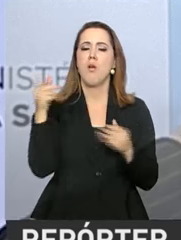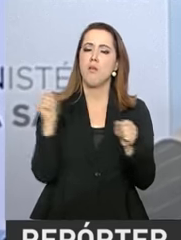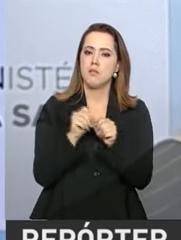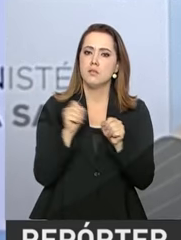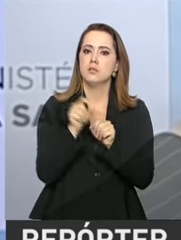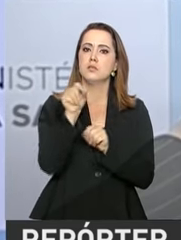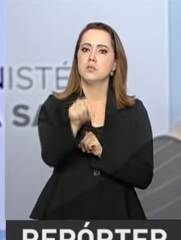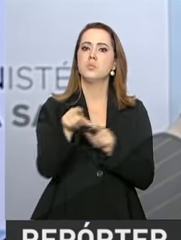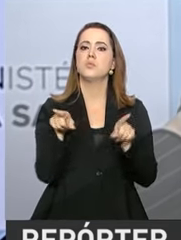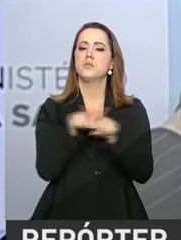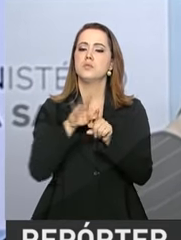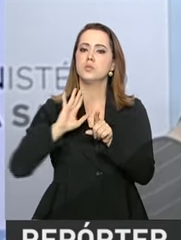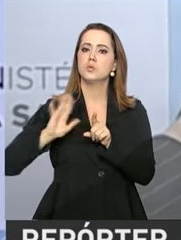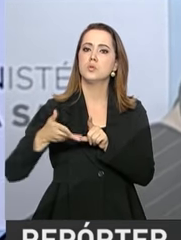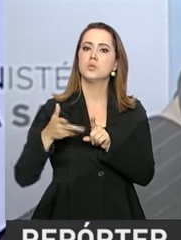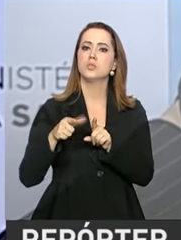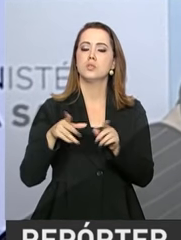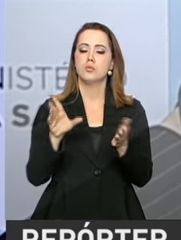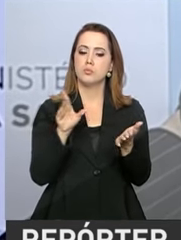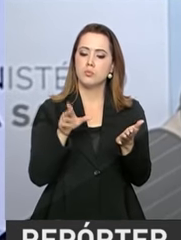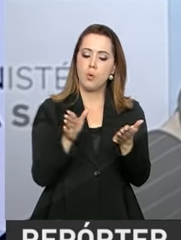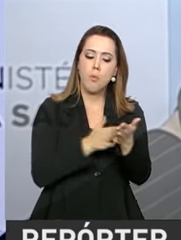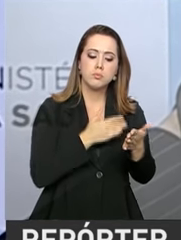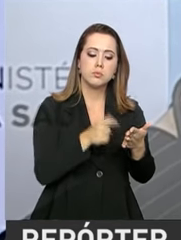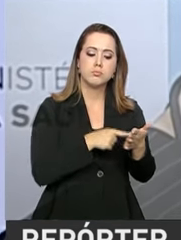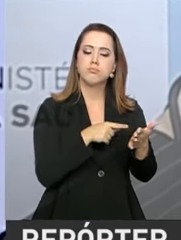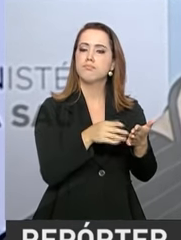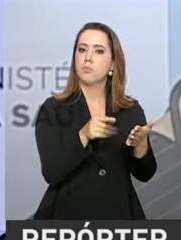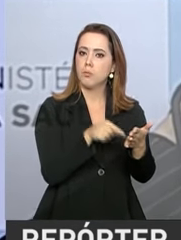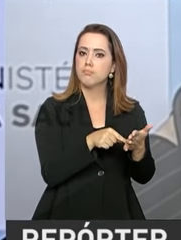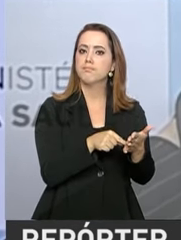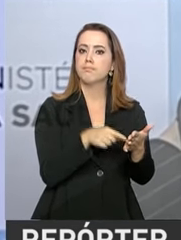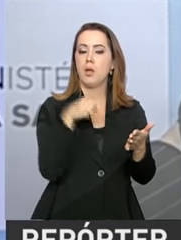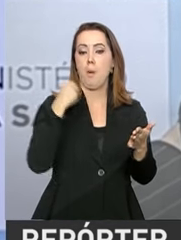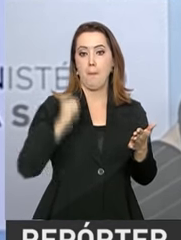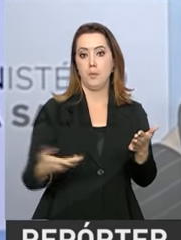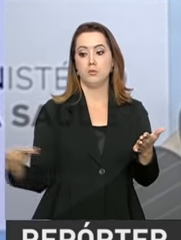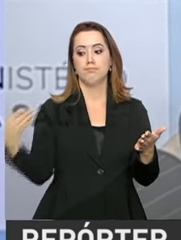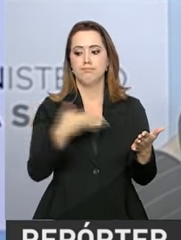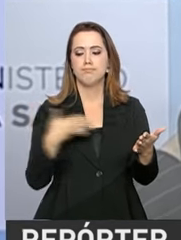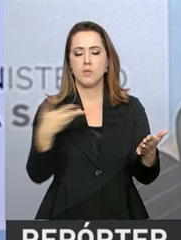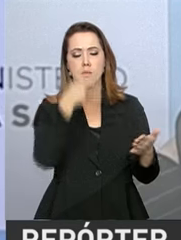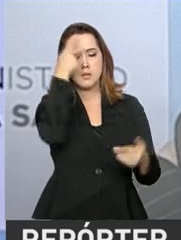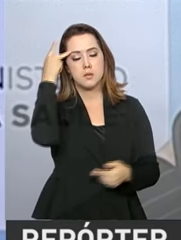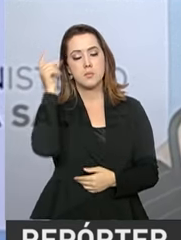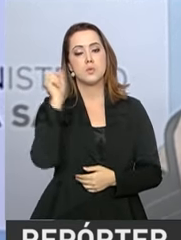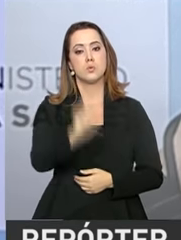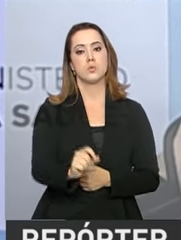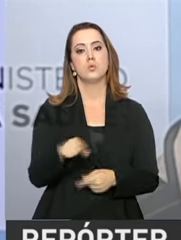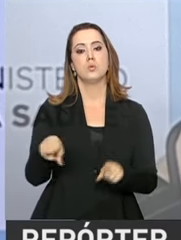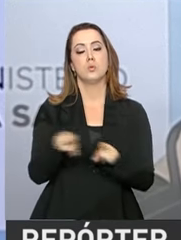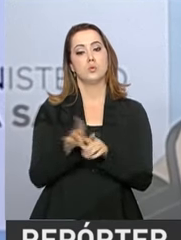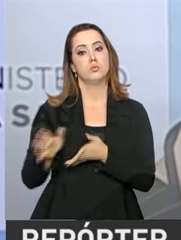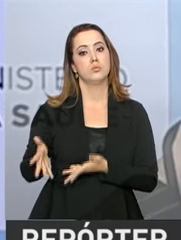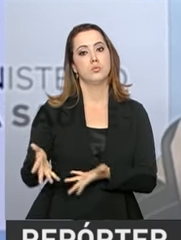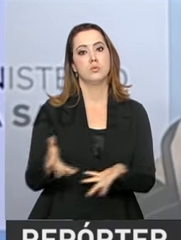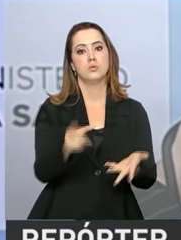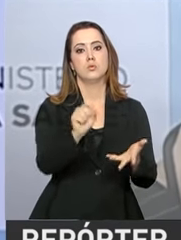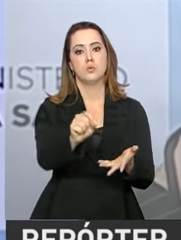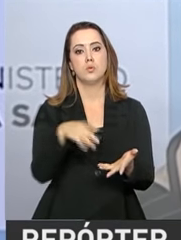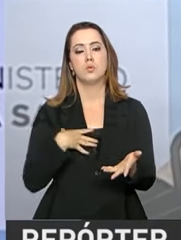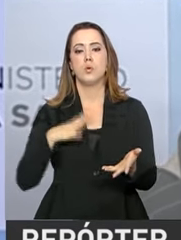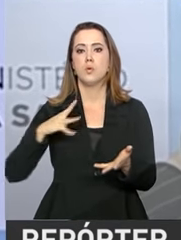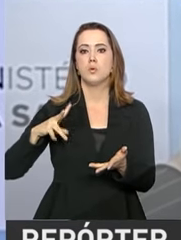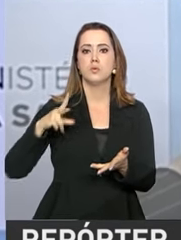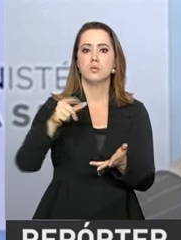a complementação da caderneta. Se nós podemos trazer as pessoas num dia de mobilização,